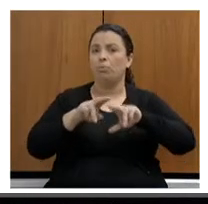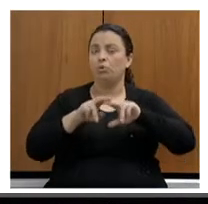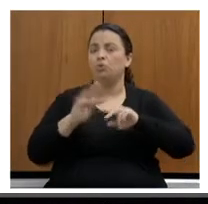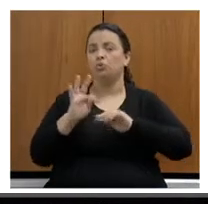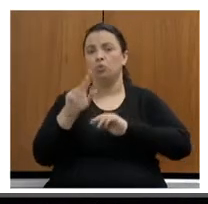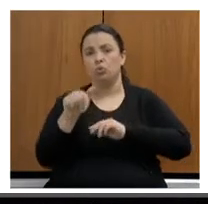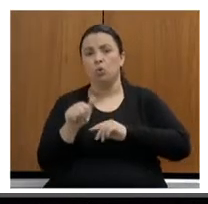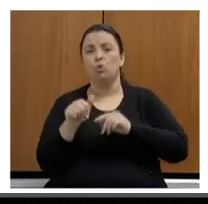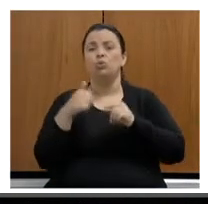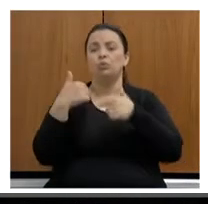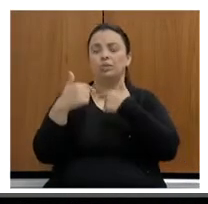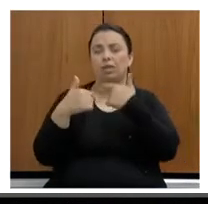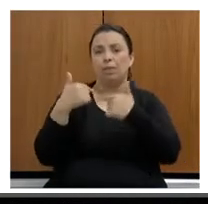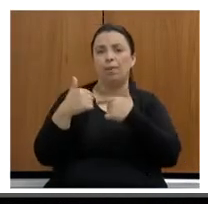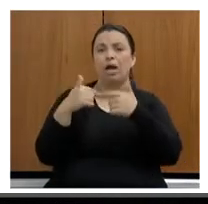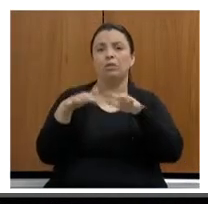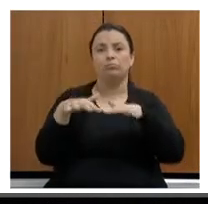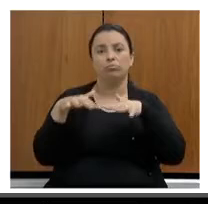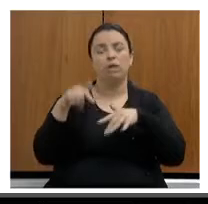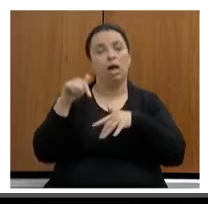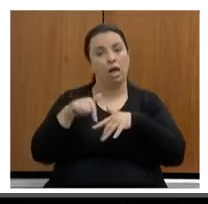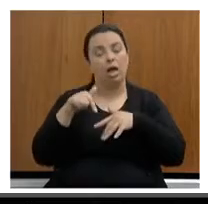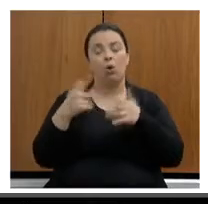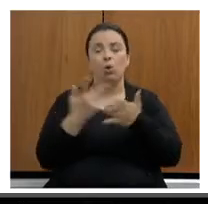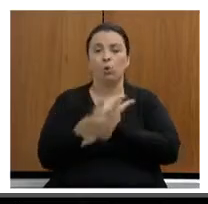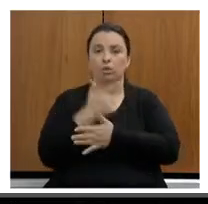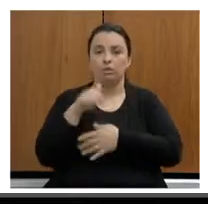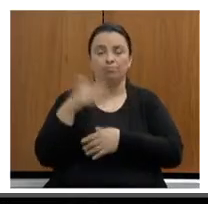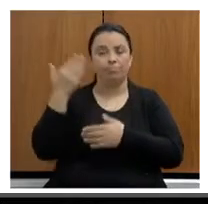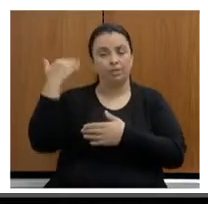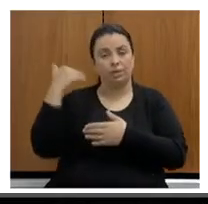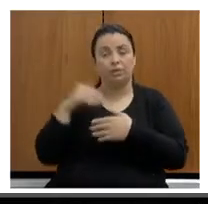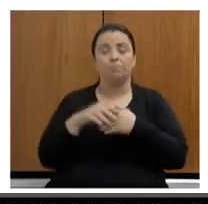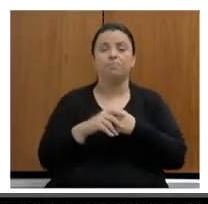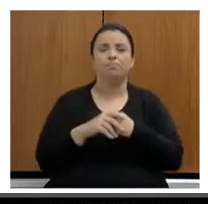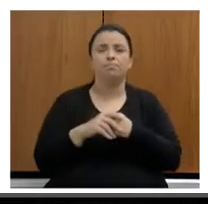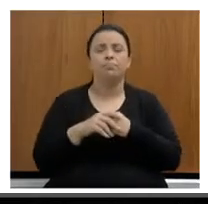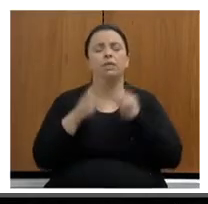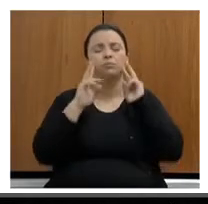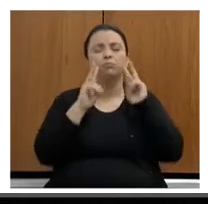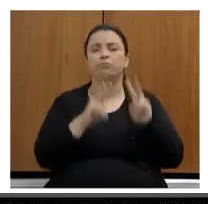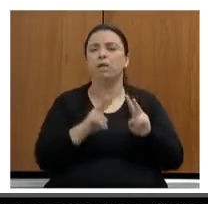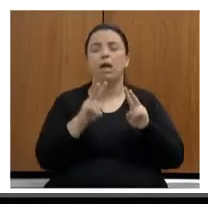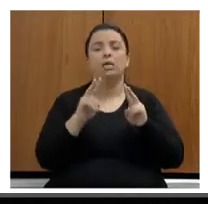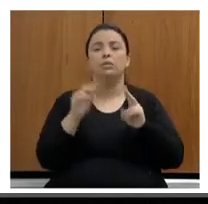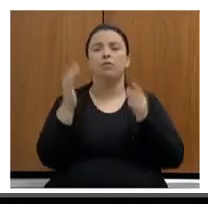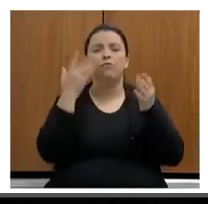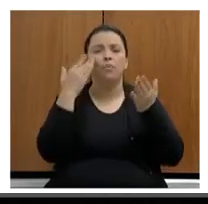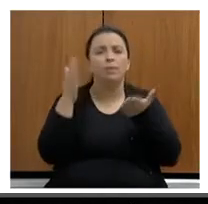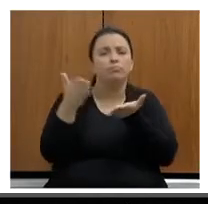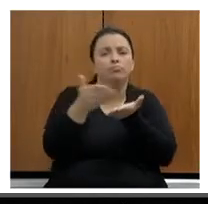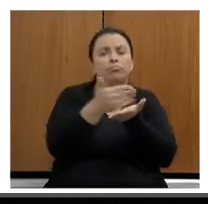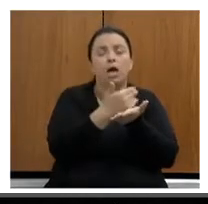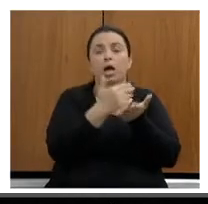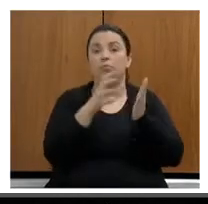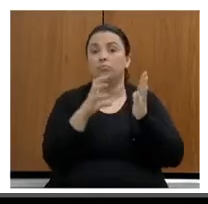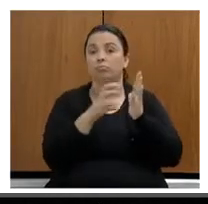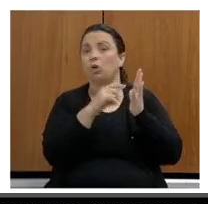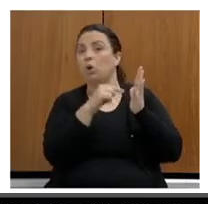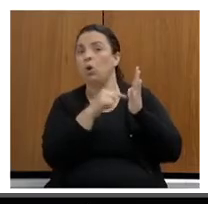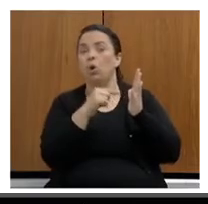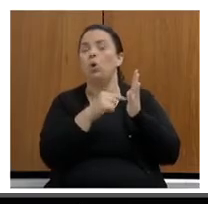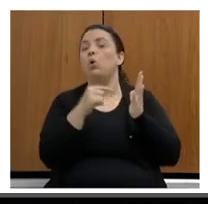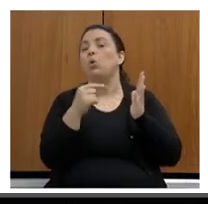o que nos das atividades aqui desenvolvidas o que vai no chamar atenção que os dados apresentados pelo Estado o estado foi